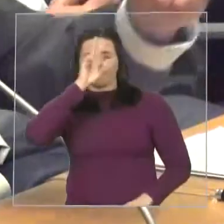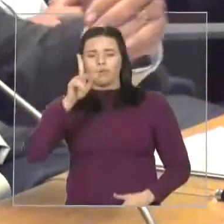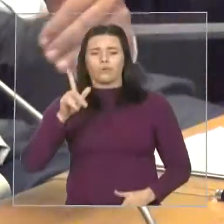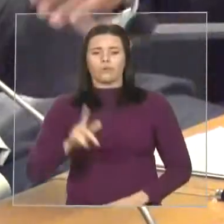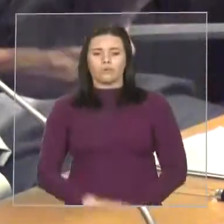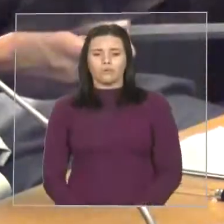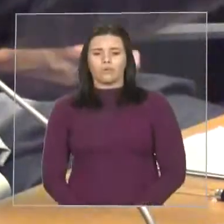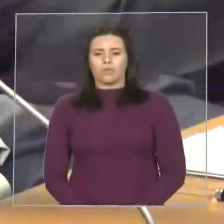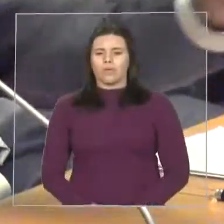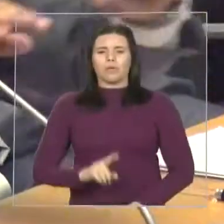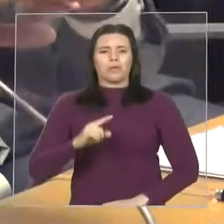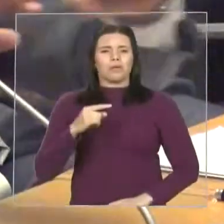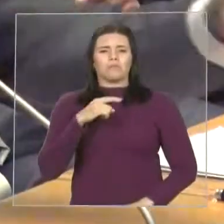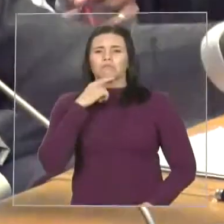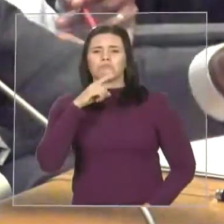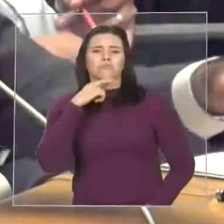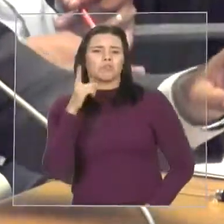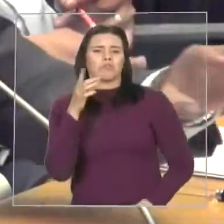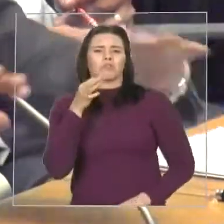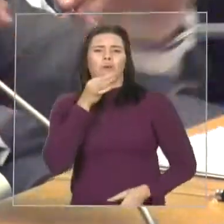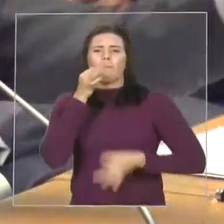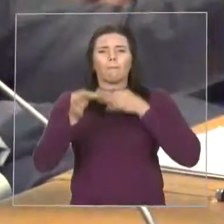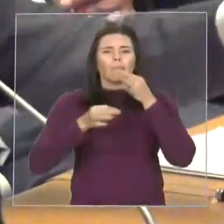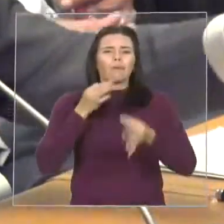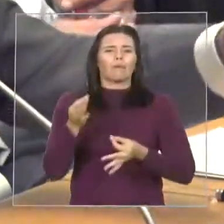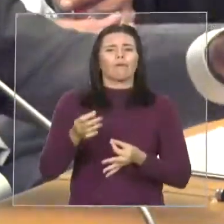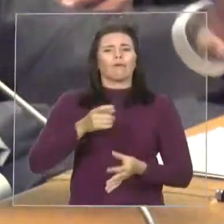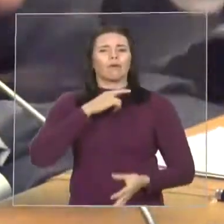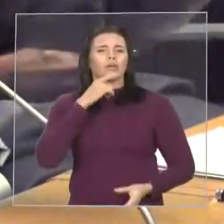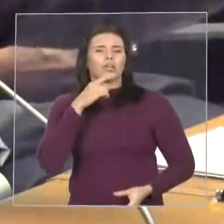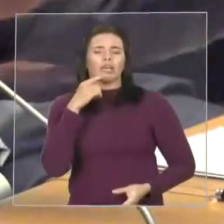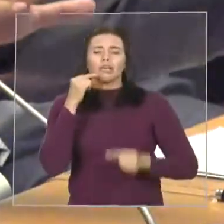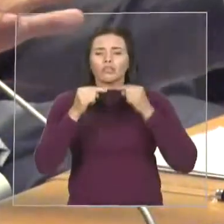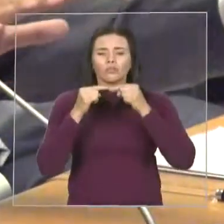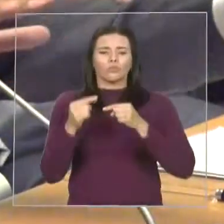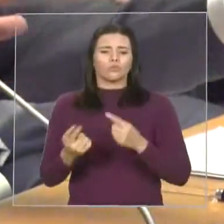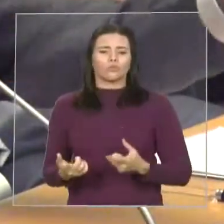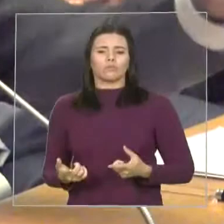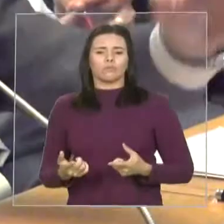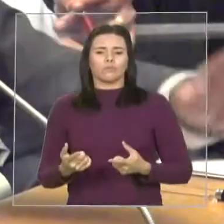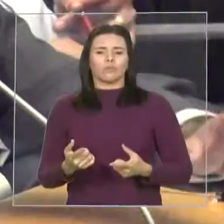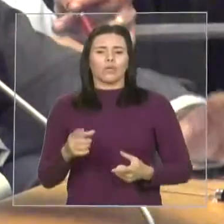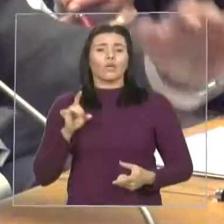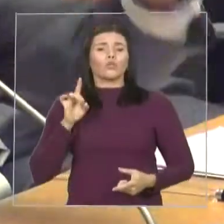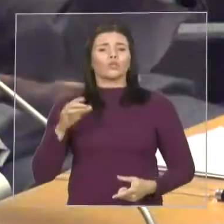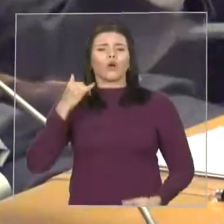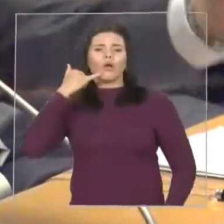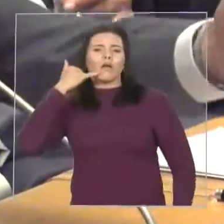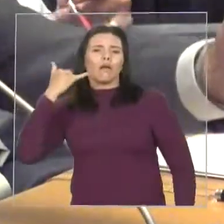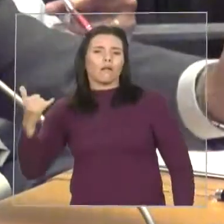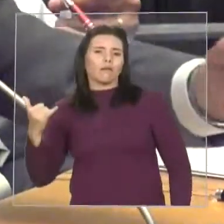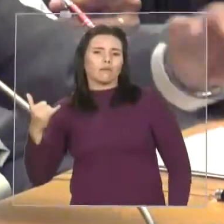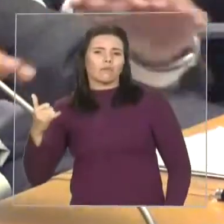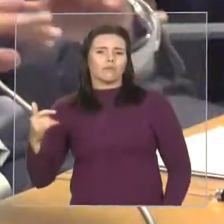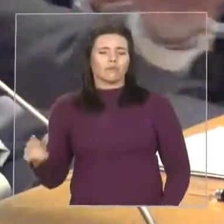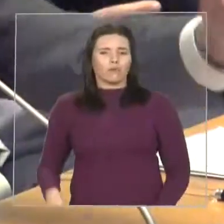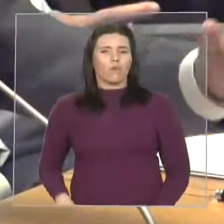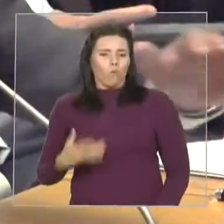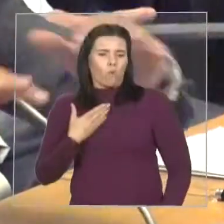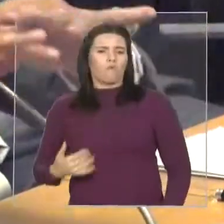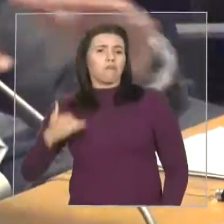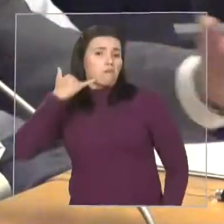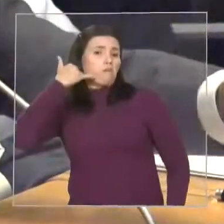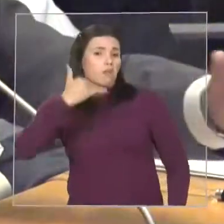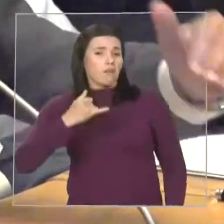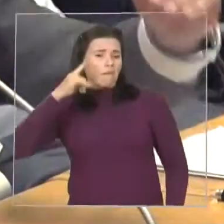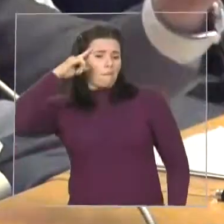uma discussão, uma contraproposta, sem nada. 2 ligações E essa casa, a bel prazer do governo, muda